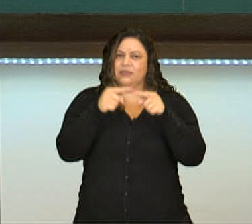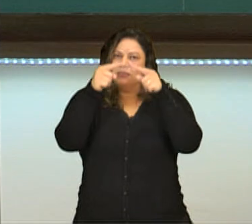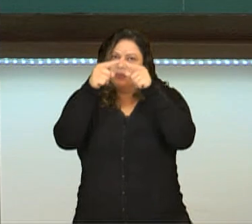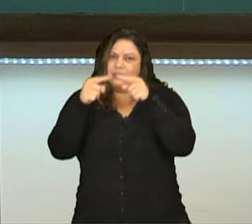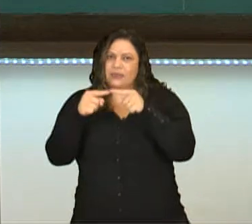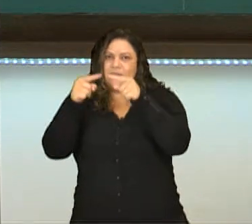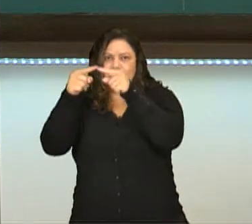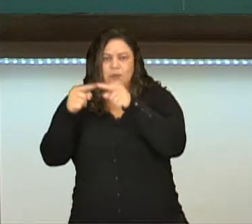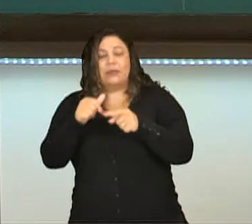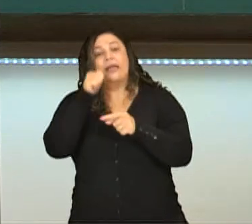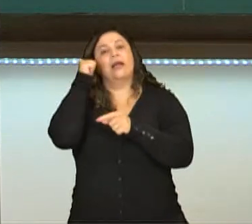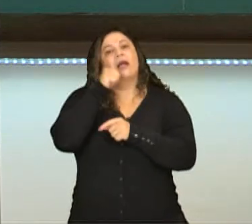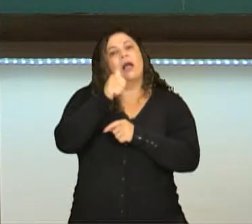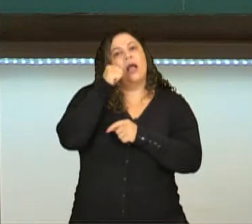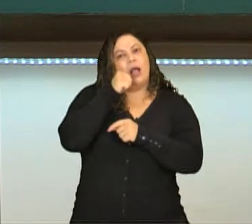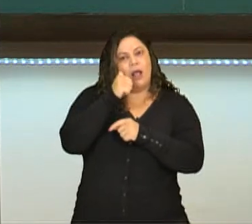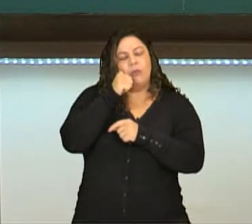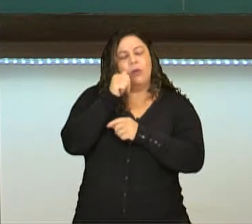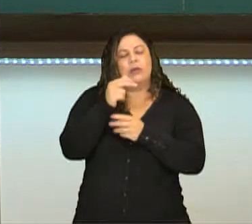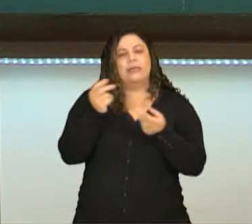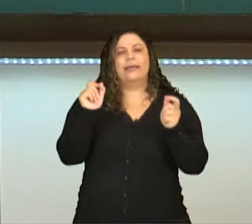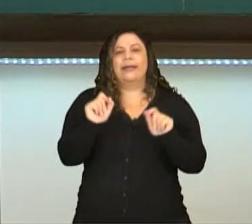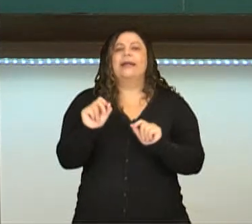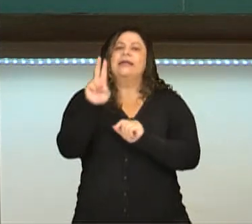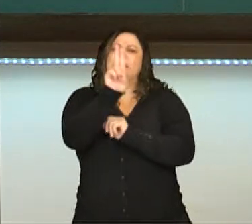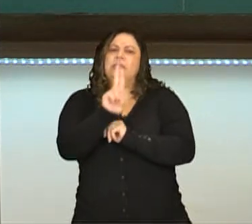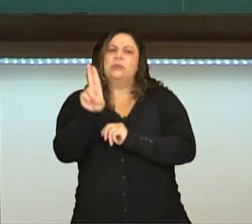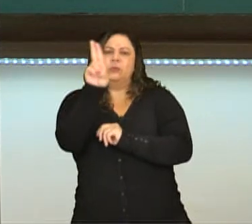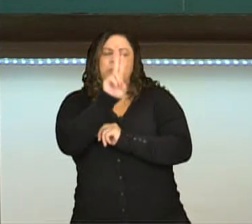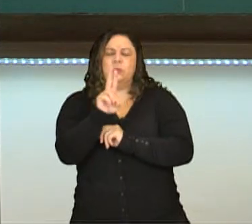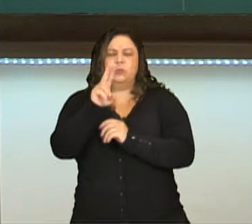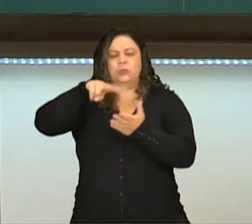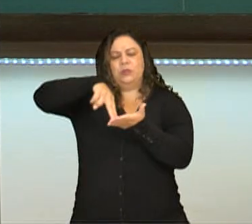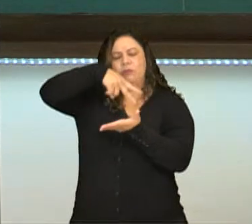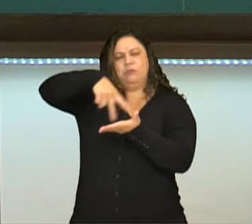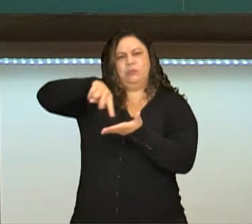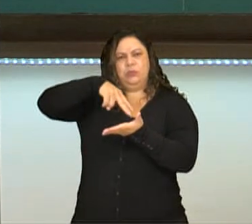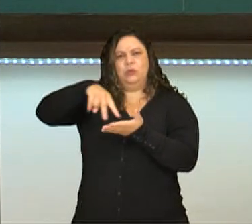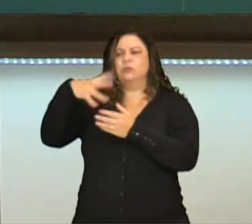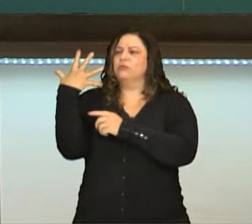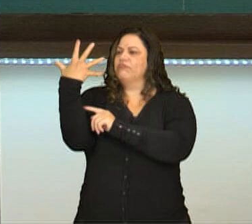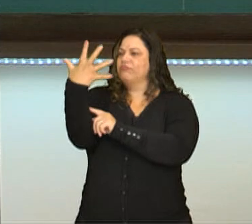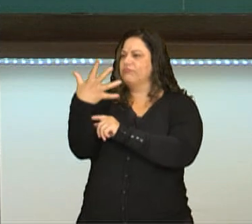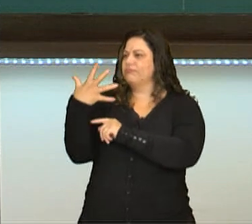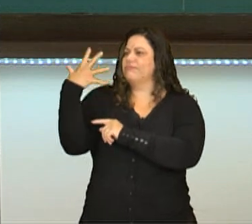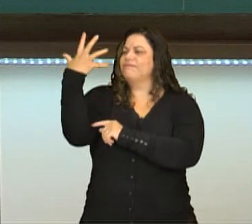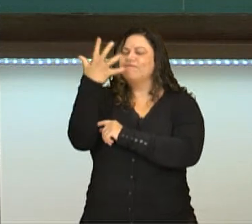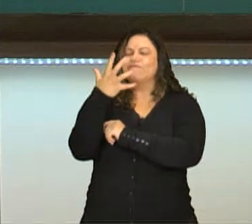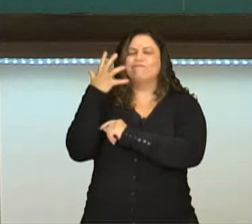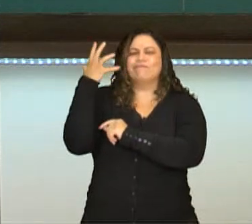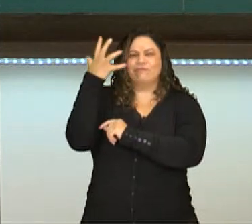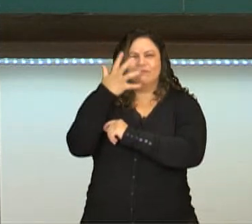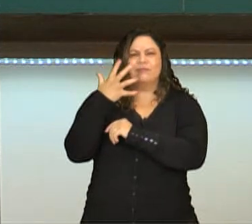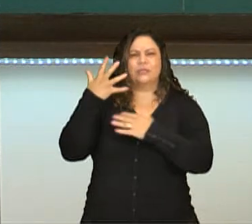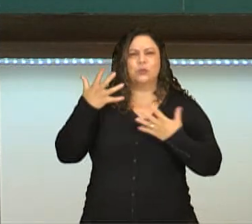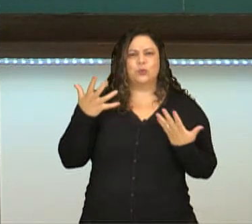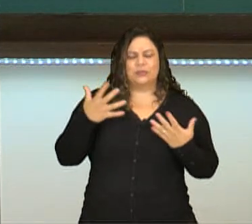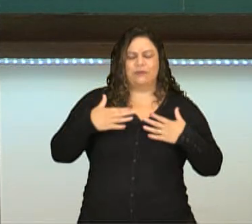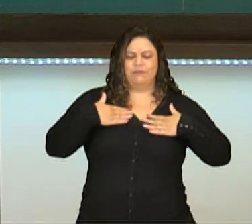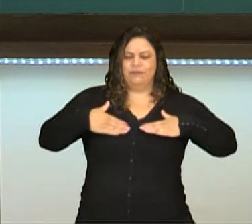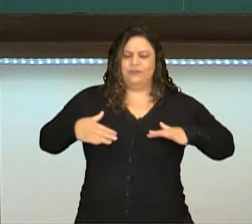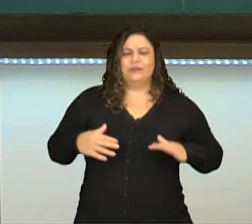salão, a mulher ela acaba utilizando a coreografia como uma forma de sedução do homem. Então, ela até deixa um pouco o